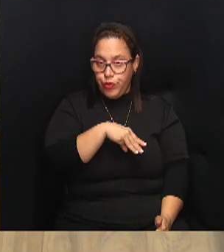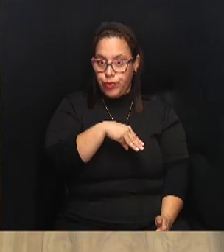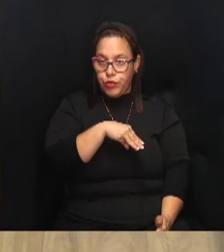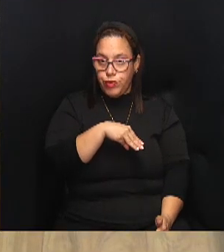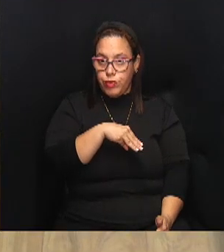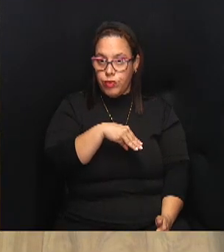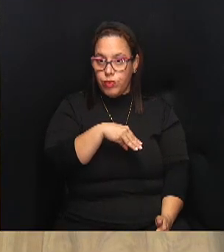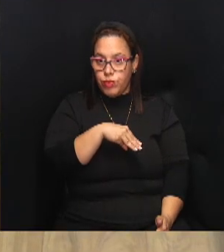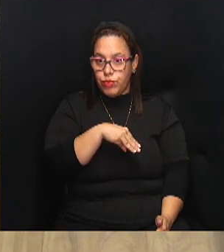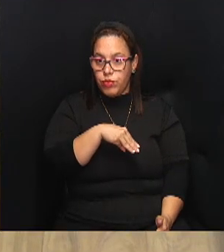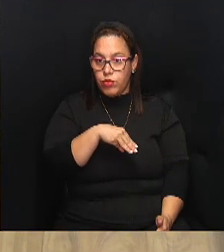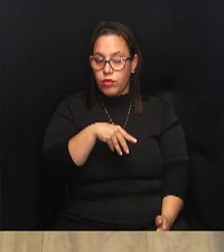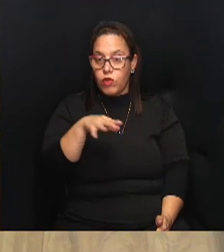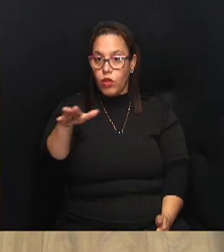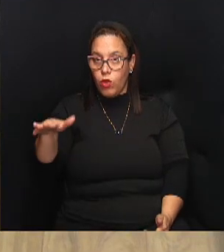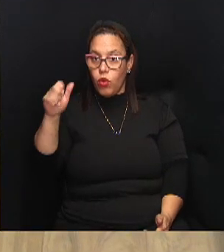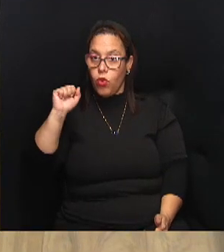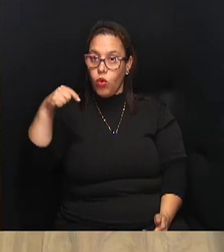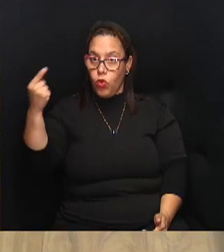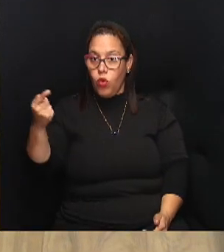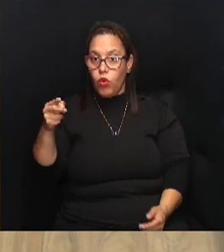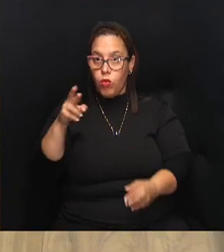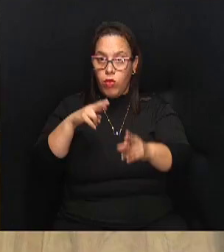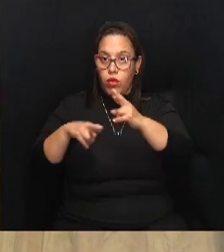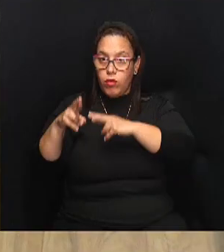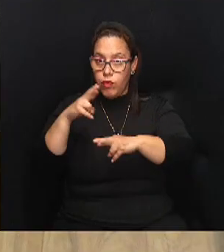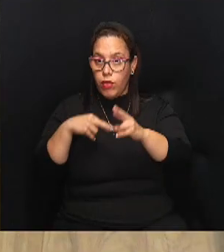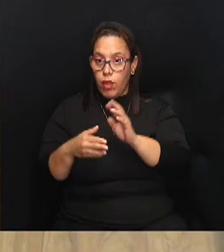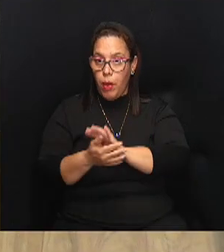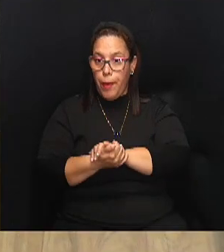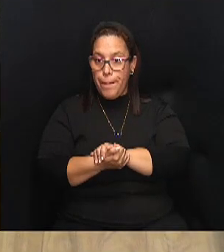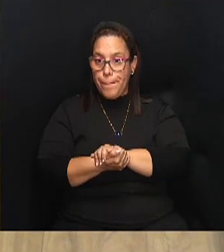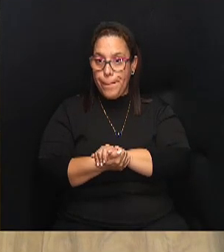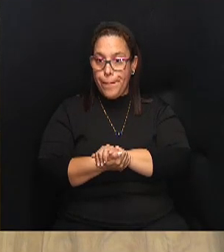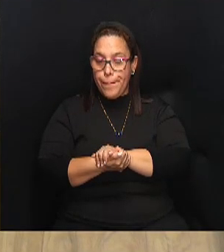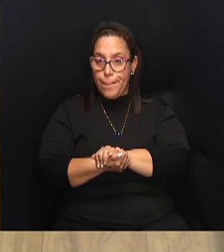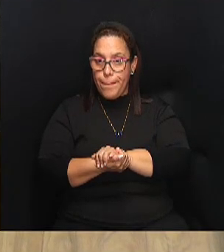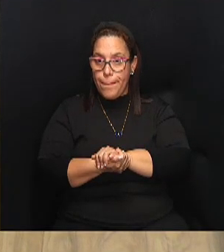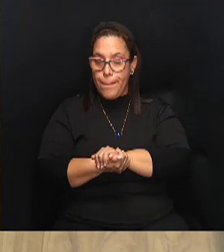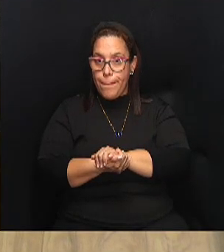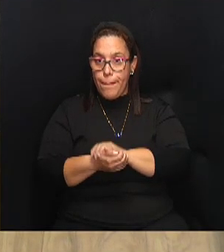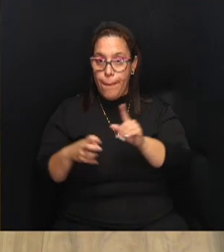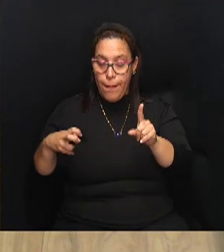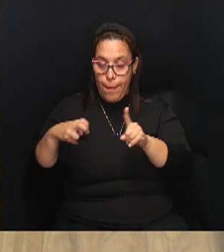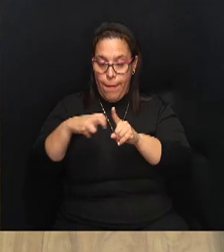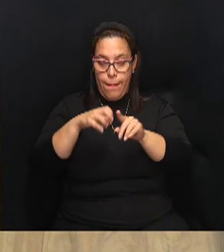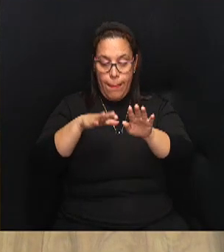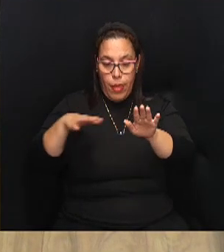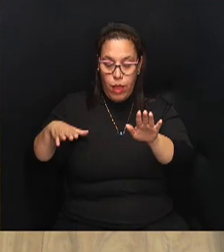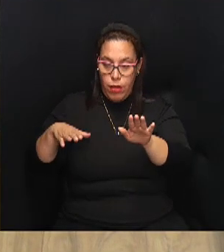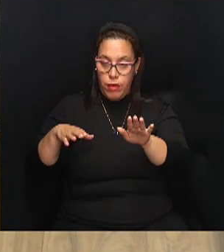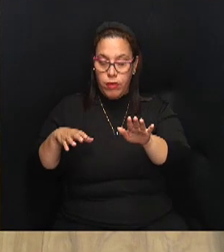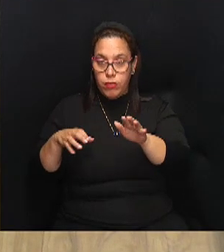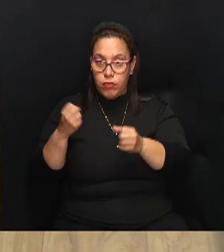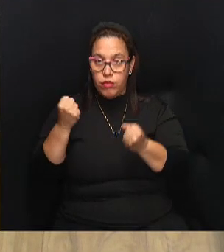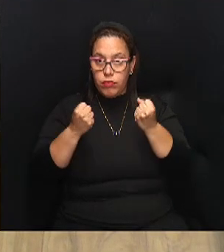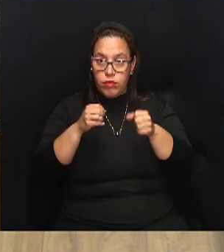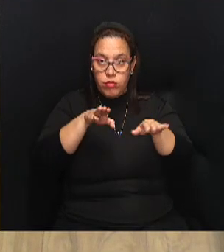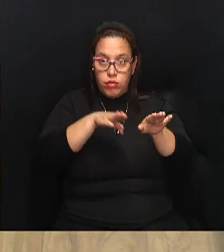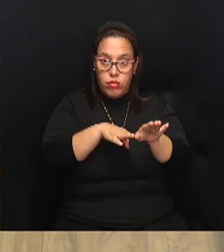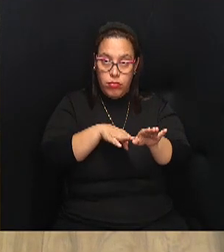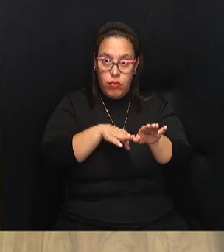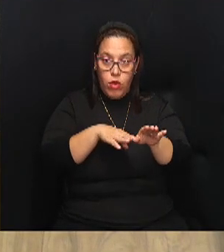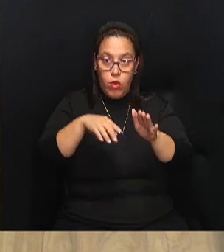circunstância, eu tenho que chamar um outro órgão para fiscalizar. Né? Então, deu um acidente de trânsito, o veículo estava estacionado em